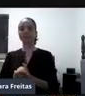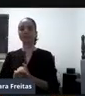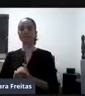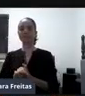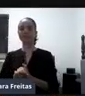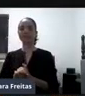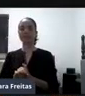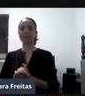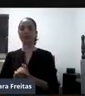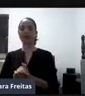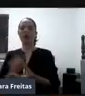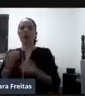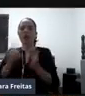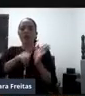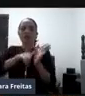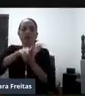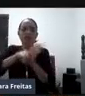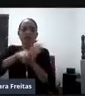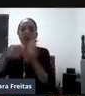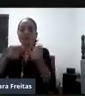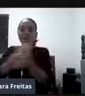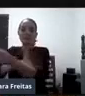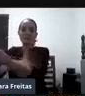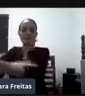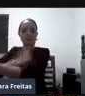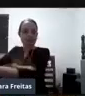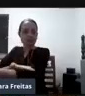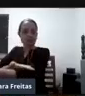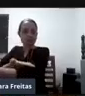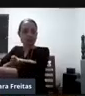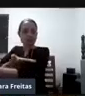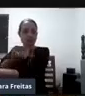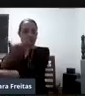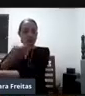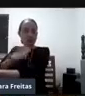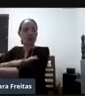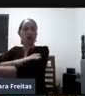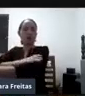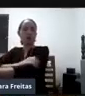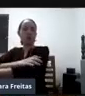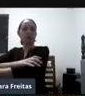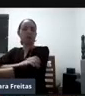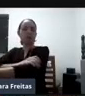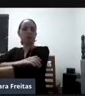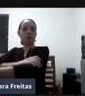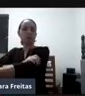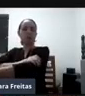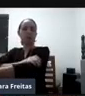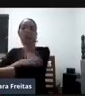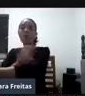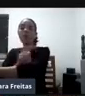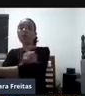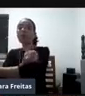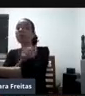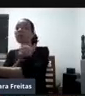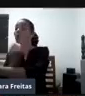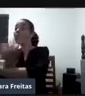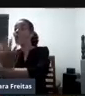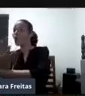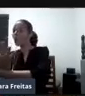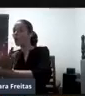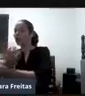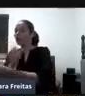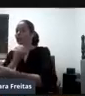o diagnóstico, a gente precisa aferir a pressão, né? Para a gente saber se está com a